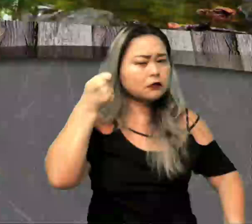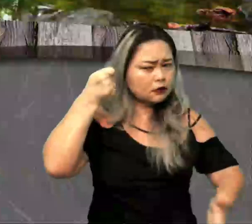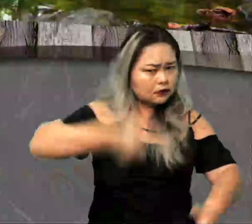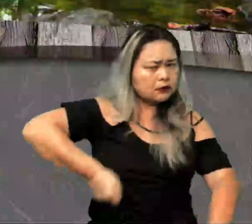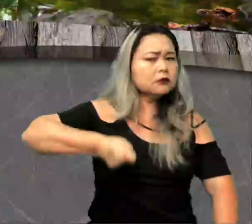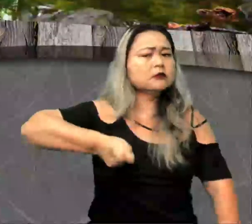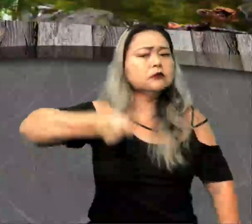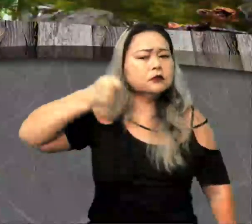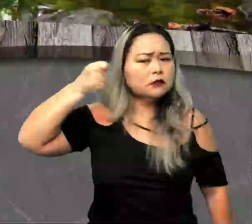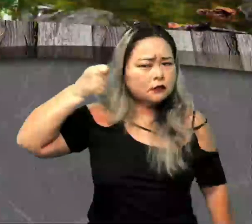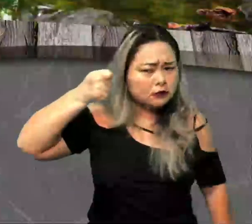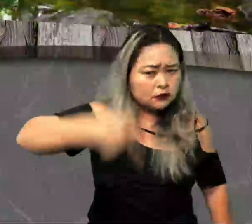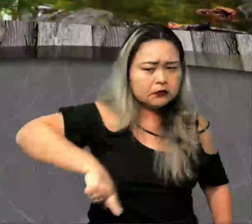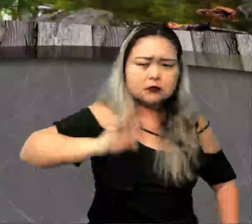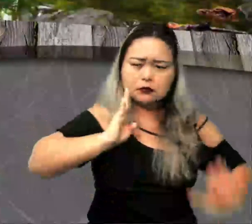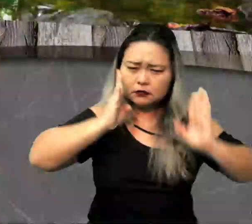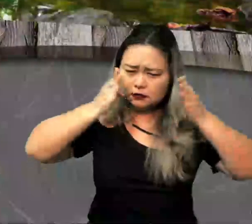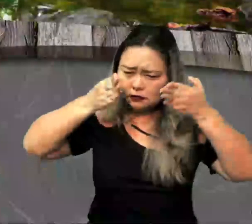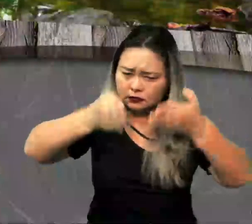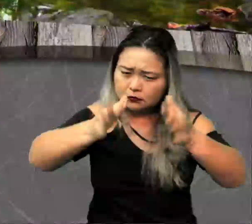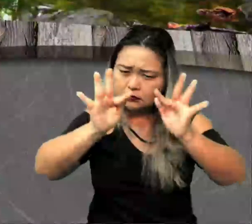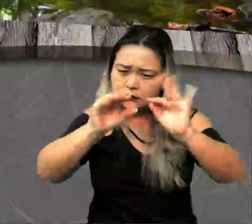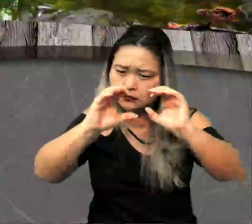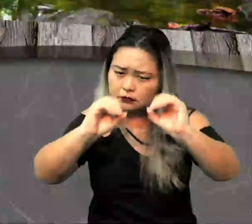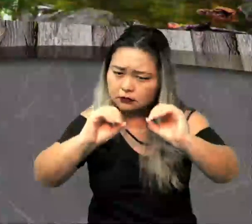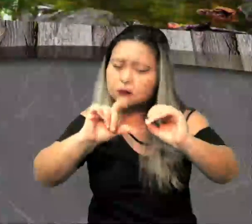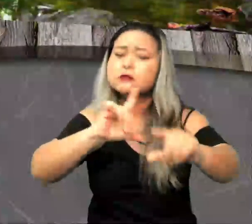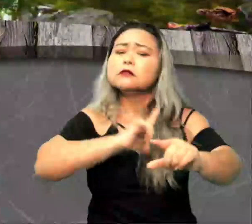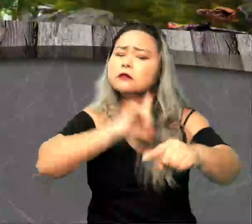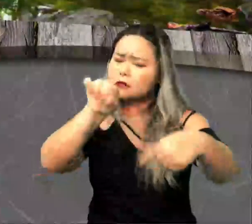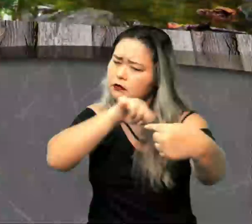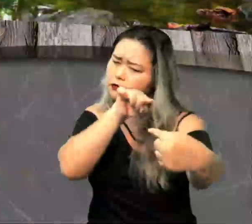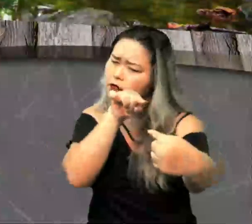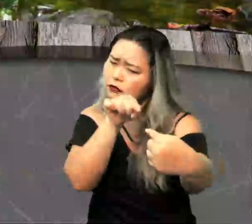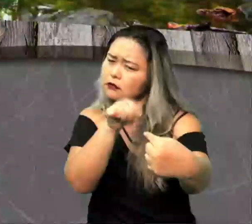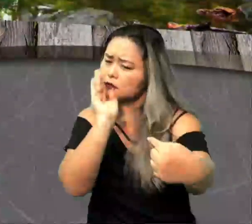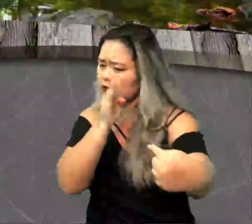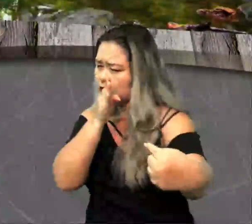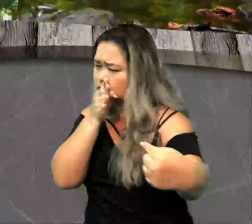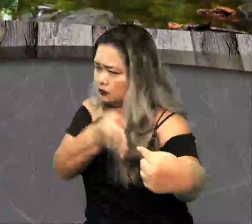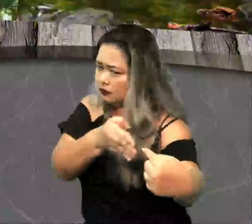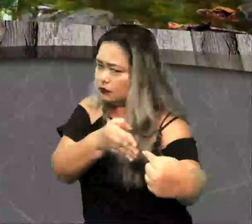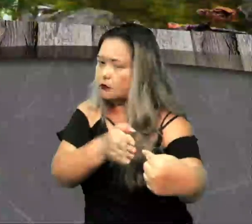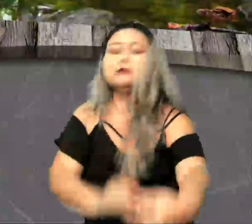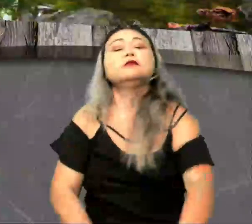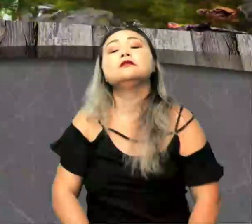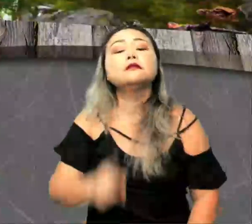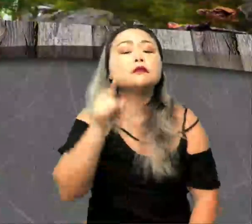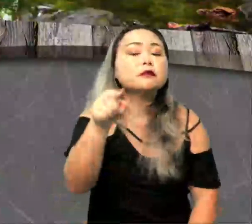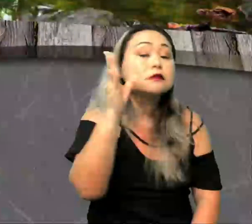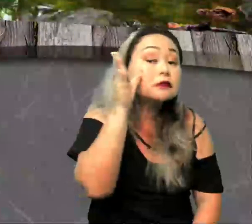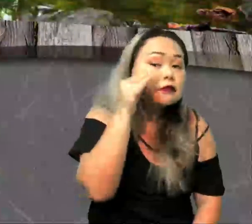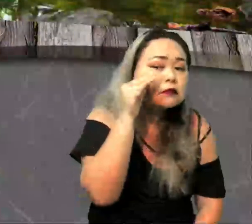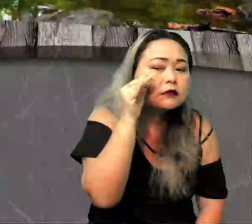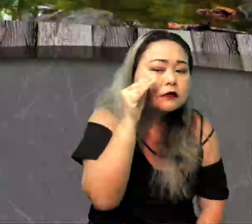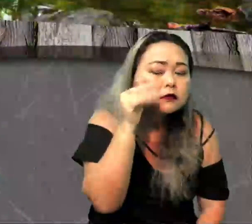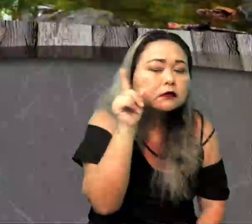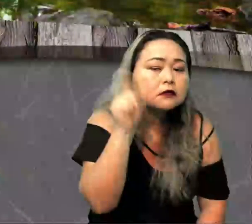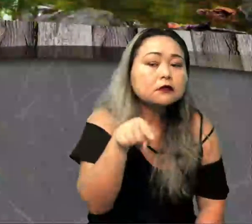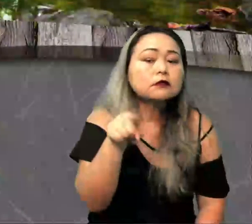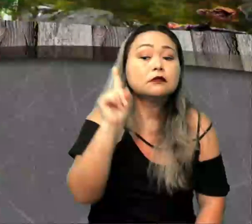Persista. Foque, tenha os seus objetivos traçados, porque essa curiosidade pode